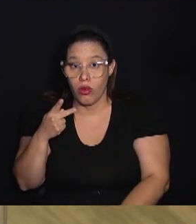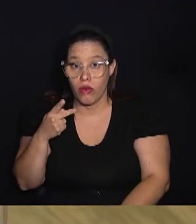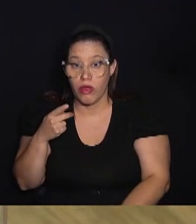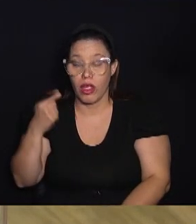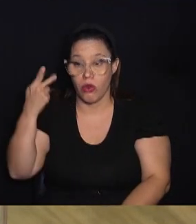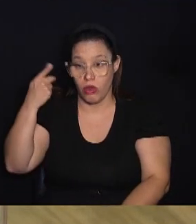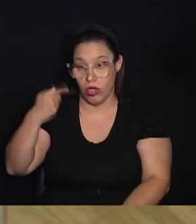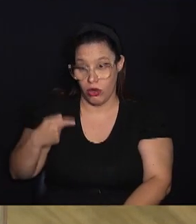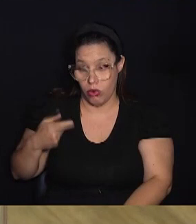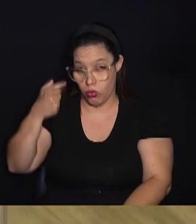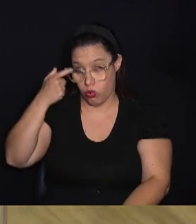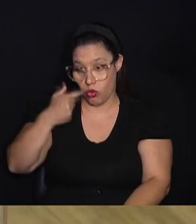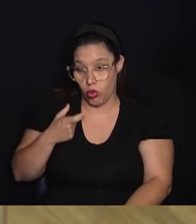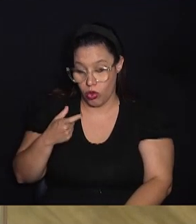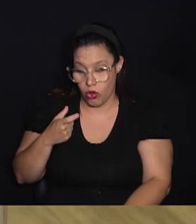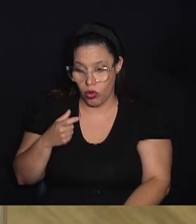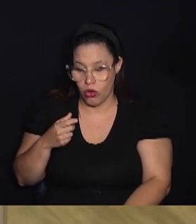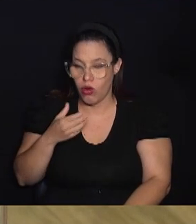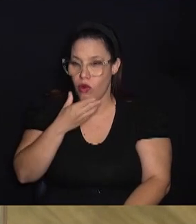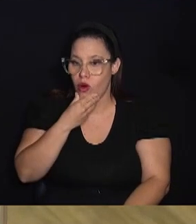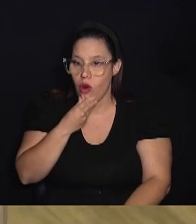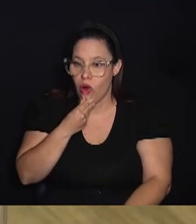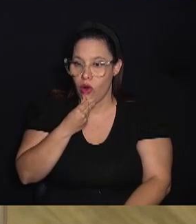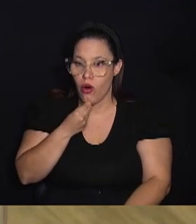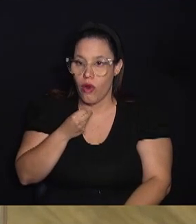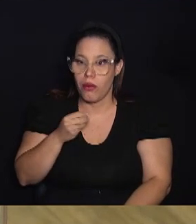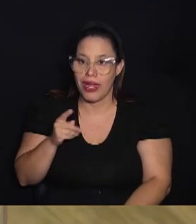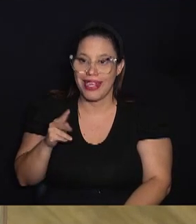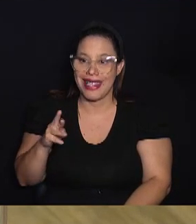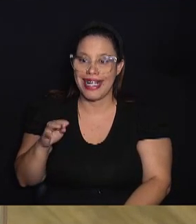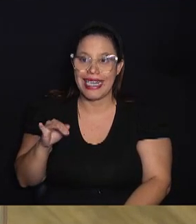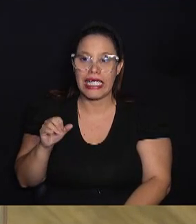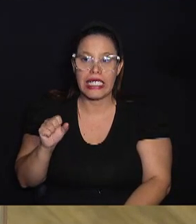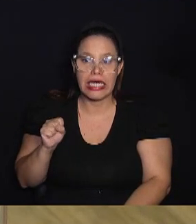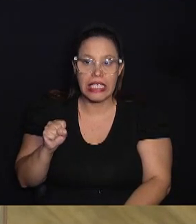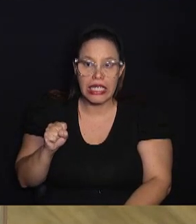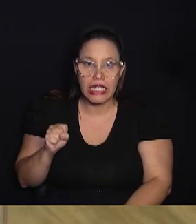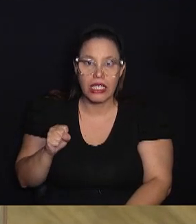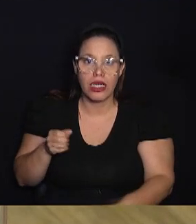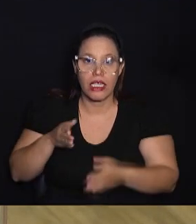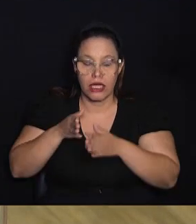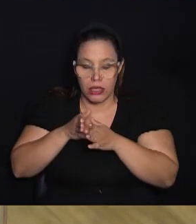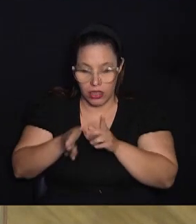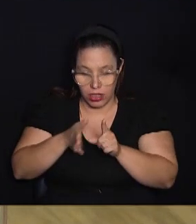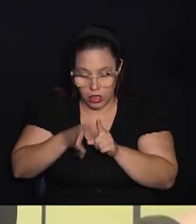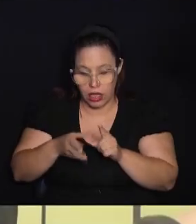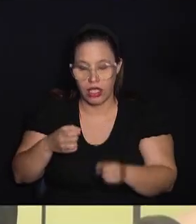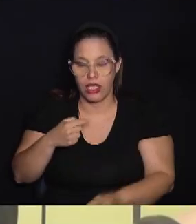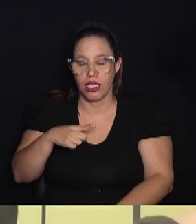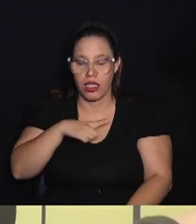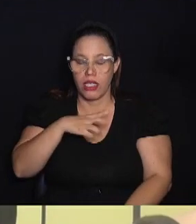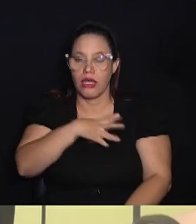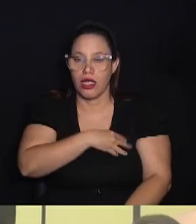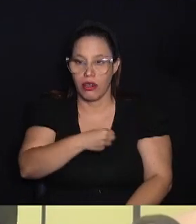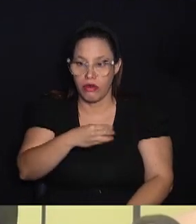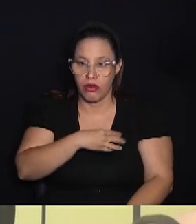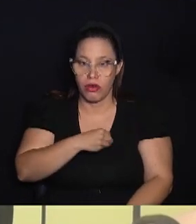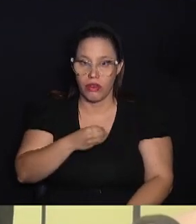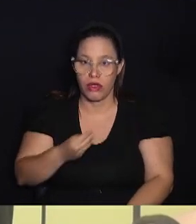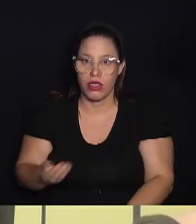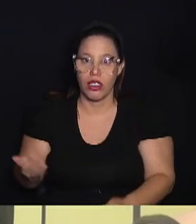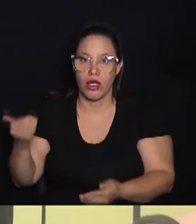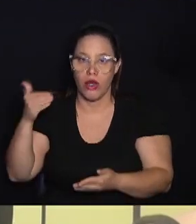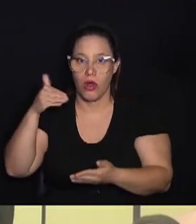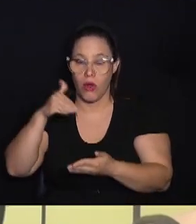trans sou um homem que gesta tenho filhos uhum e e para Além disso O Ele me trouxe inclusive